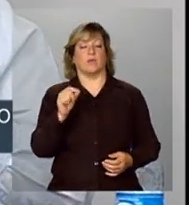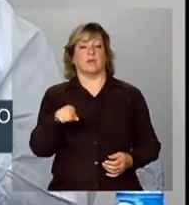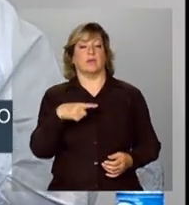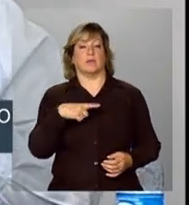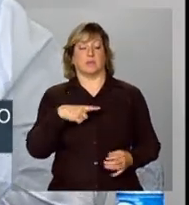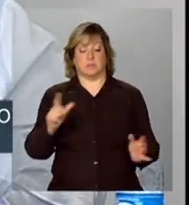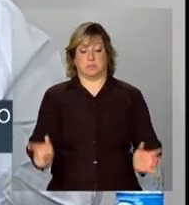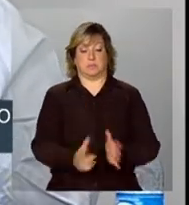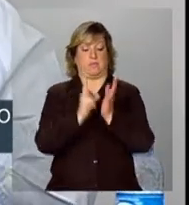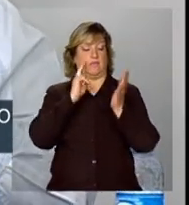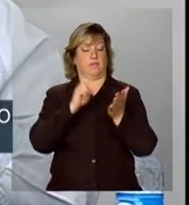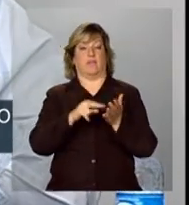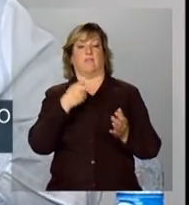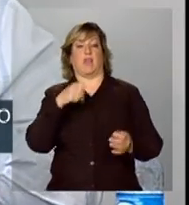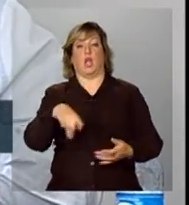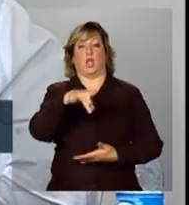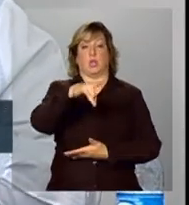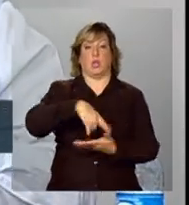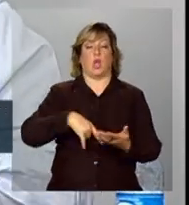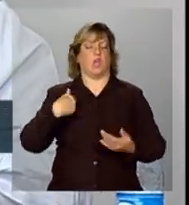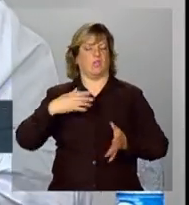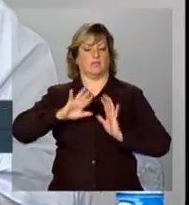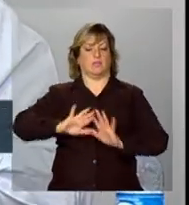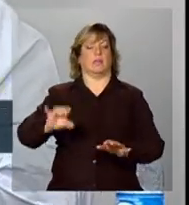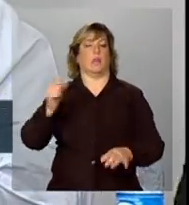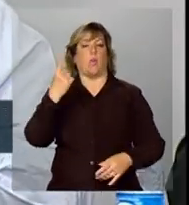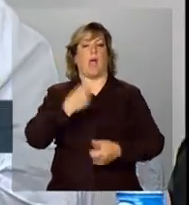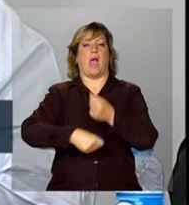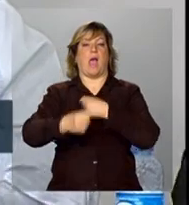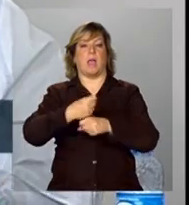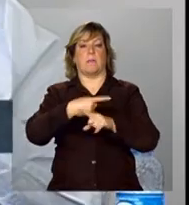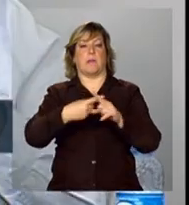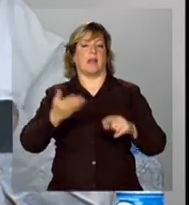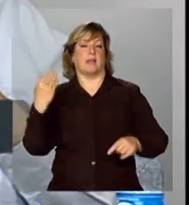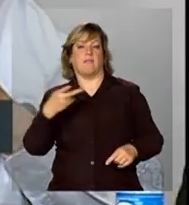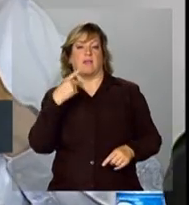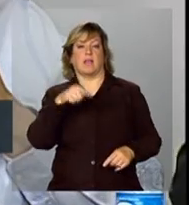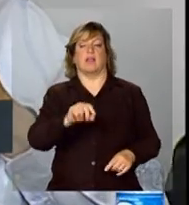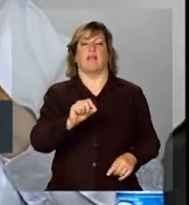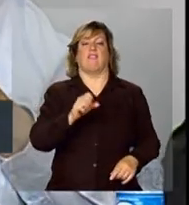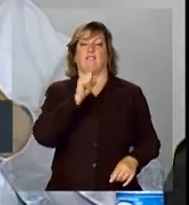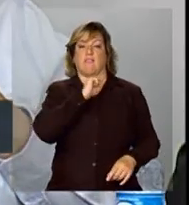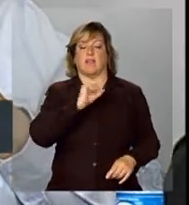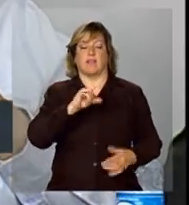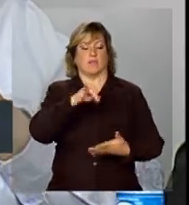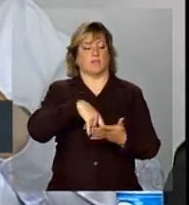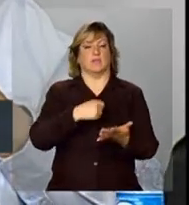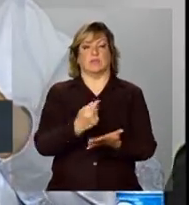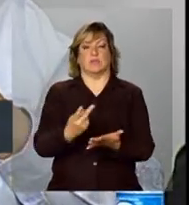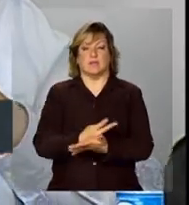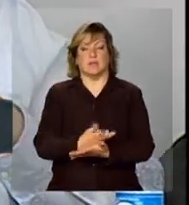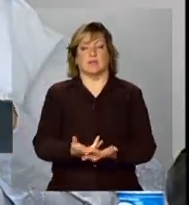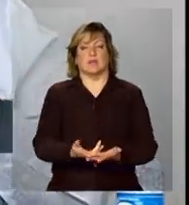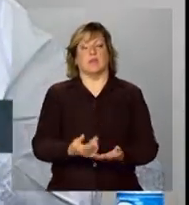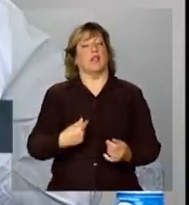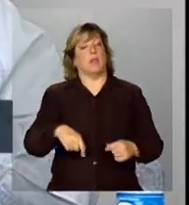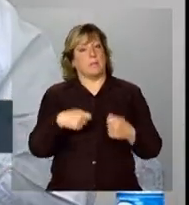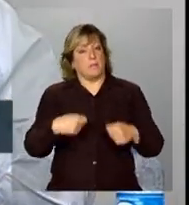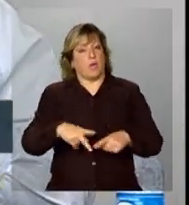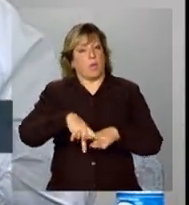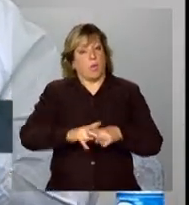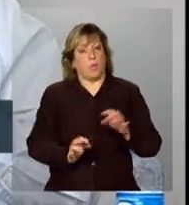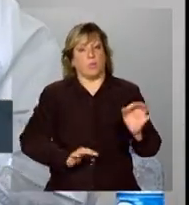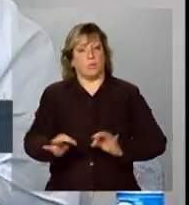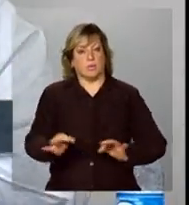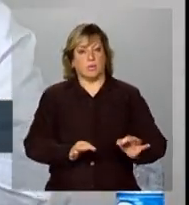página no jornal, documento que eu rejeitei há um ano e meio atrás. Okay? Nós temos que cuidar de regulação fundiária para que a gente possa, de